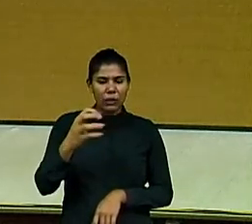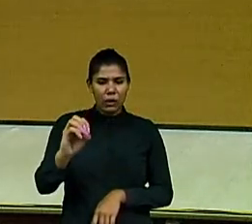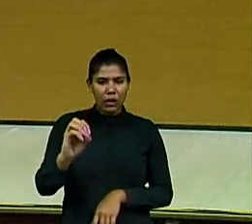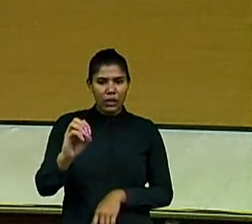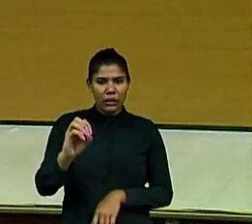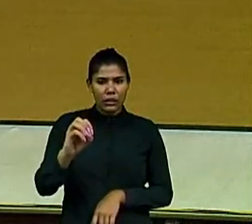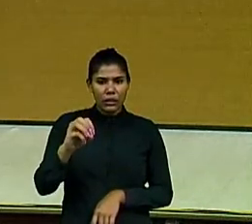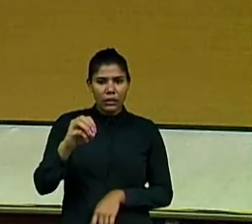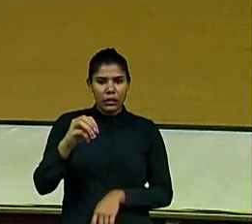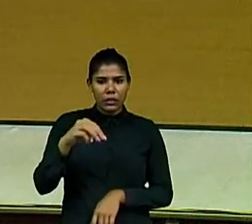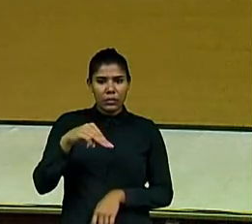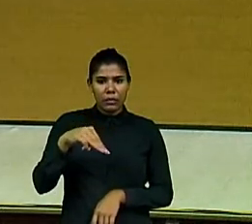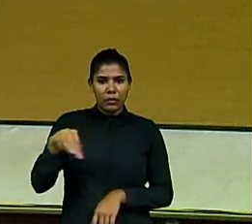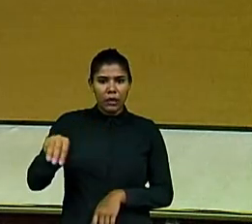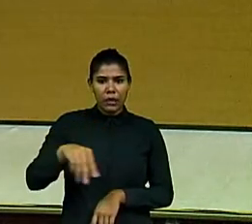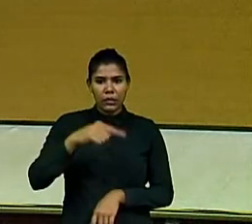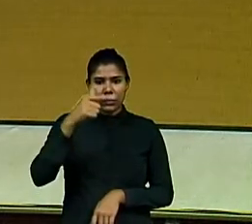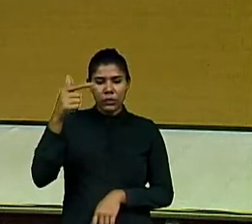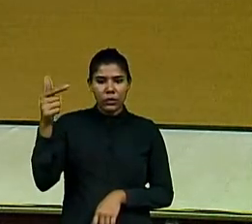segundo